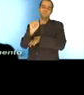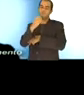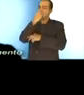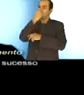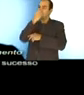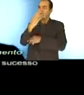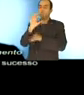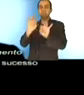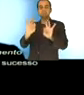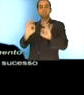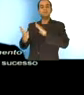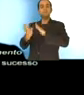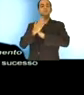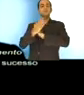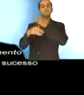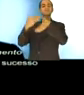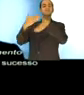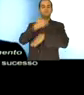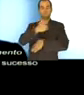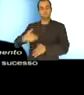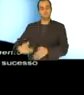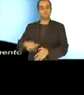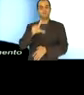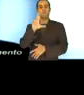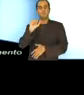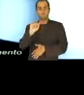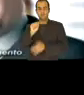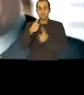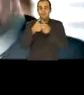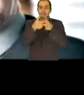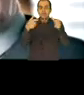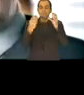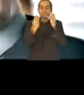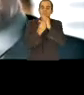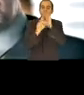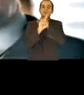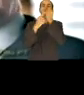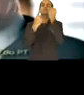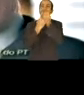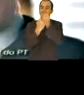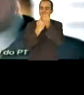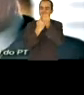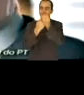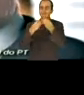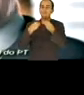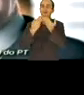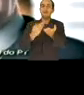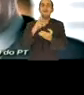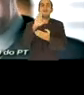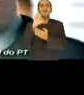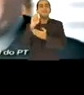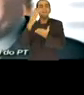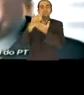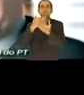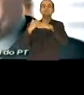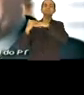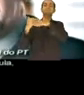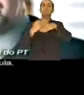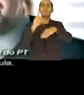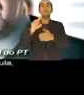Dilma. Suas qualidades foram decisivas para o sucesso do governo Lula. Crescer com inclusão social e com distribuição de